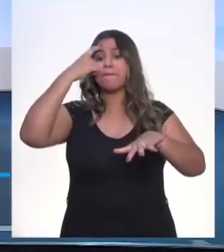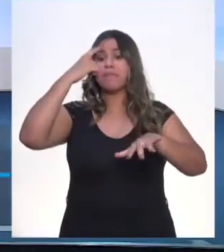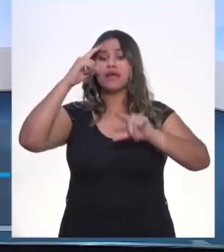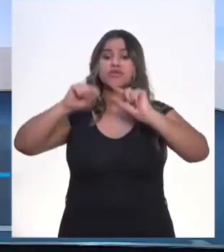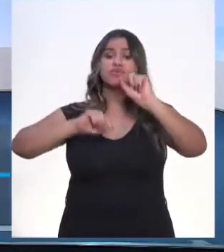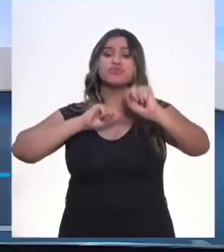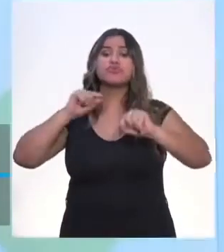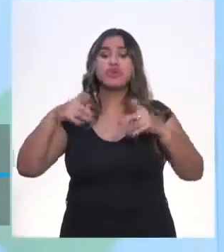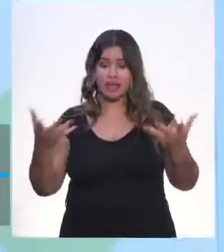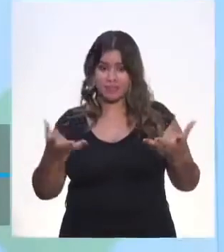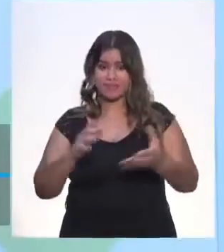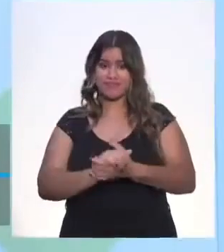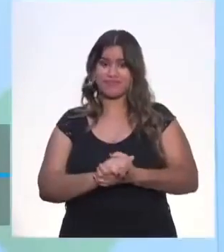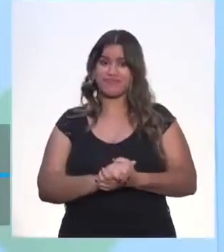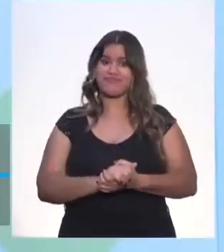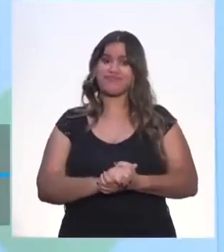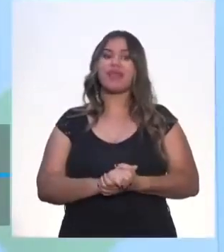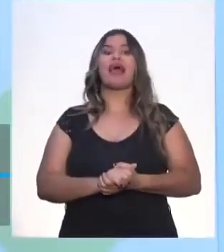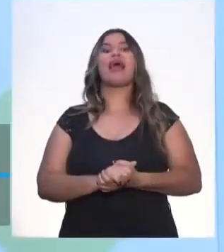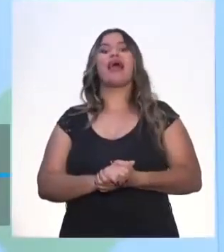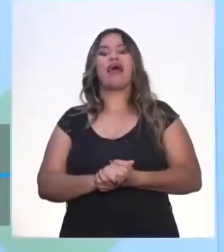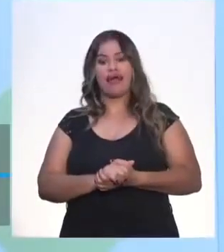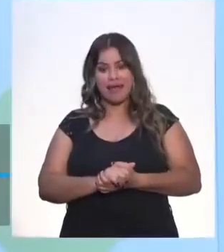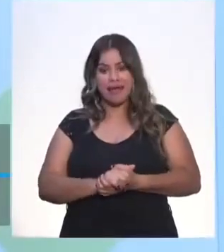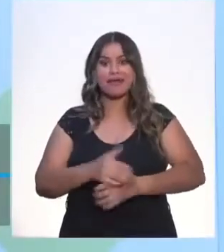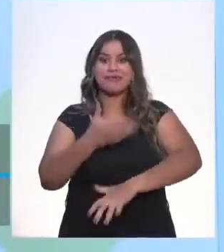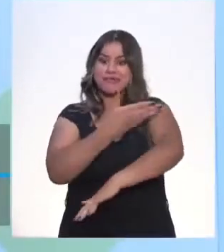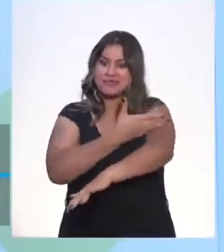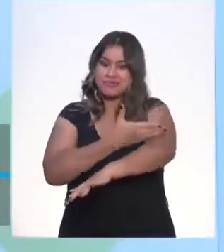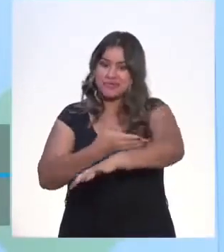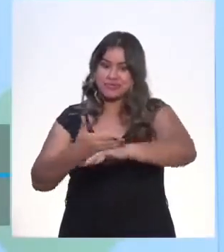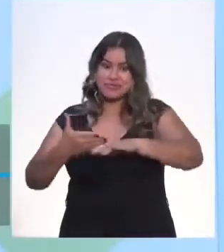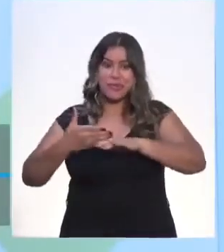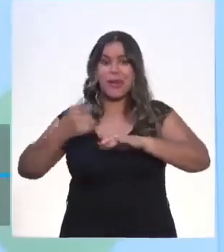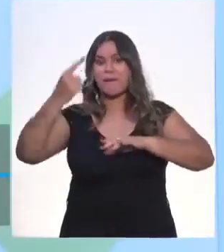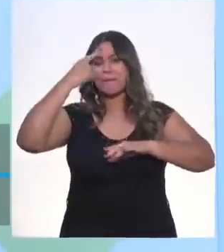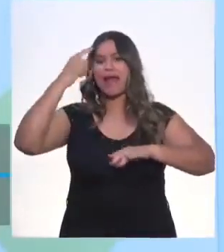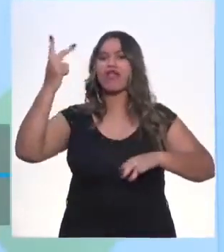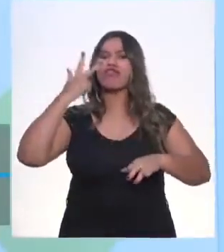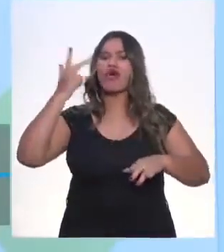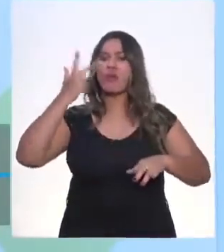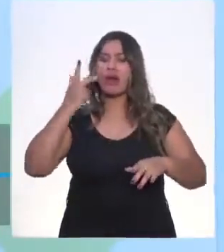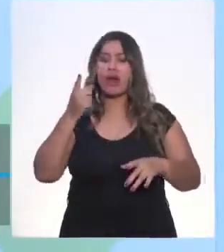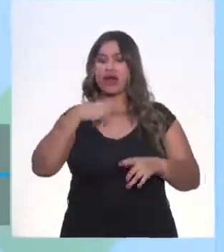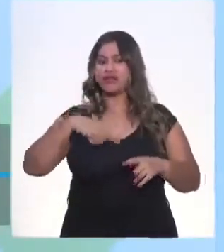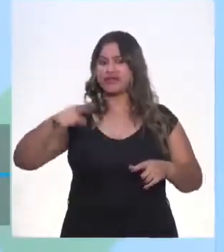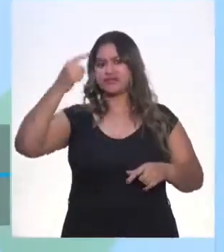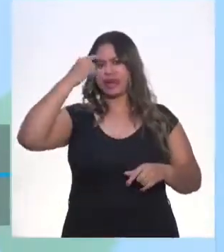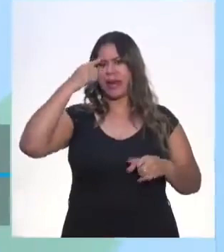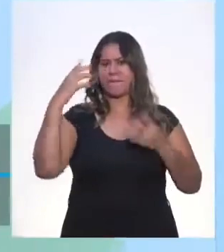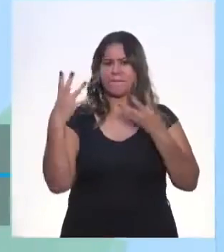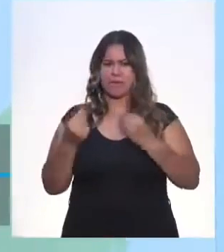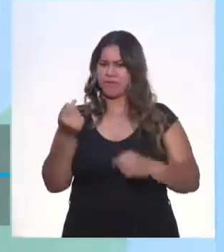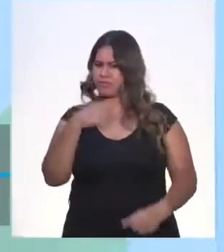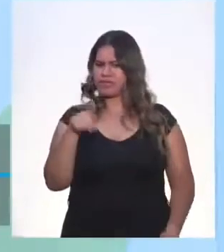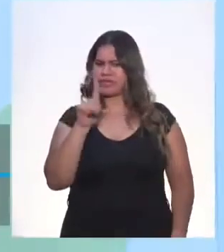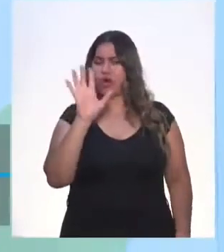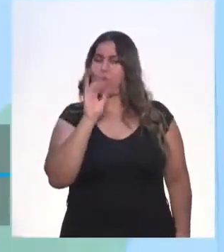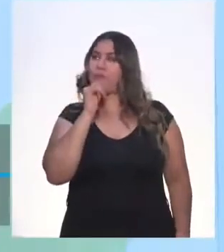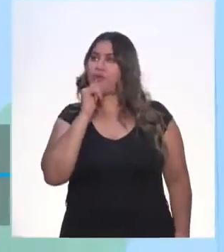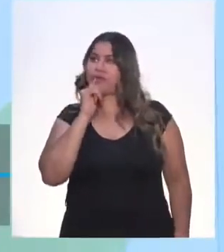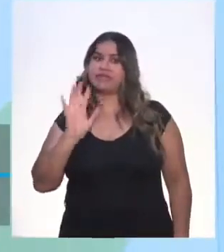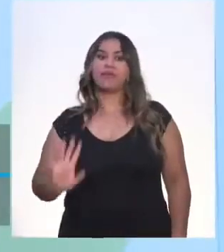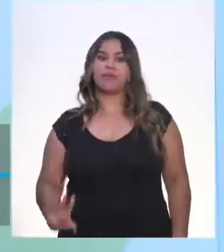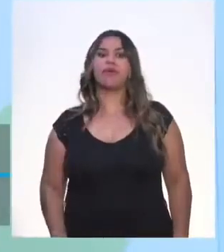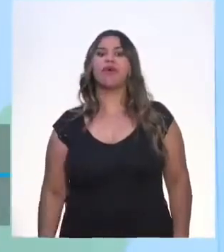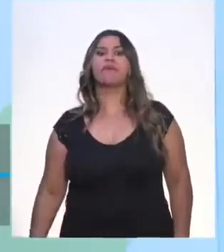próprio costume também naturaliza. Exatamente, o hábito, né? a repetição. A gente nem precisa pensar muito hoje, eu vou falar assim, às vezes